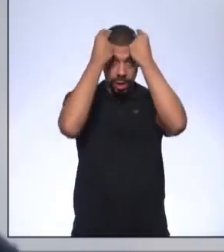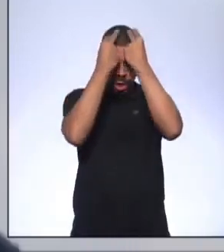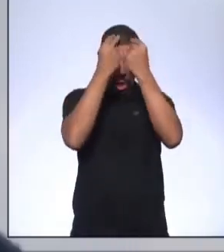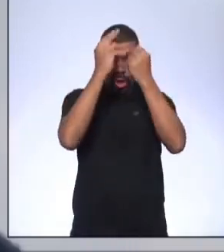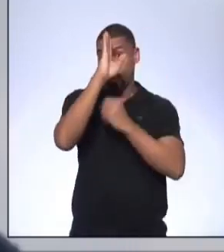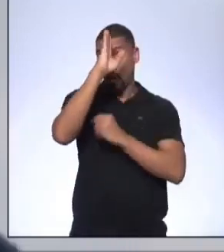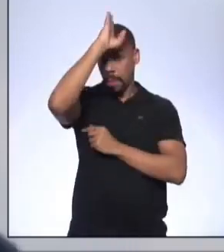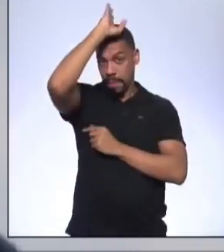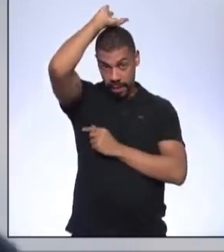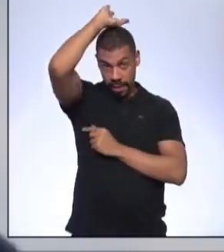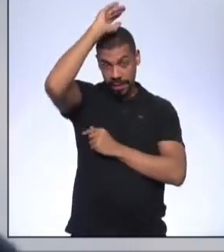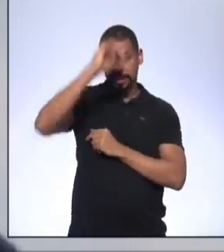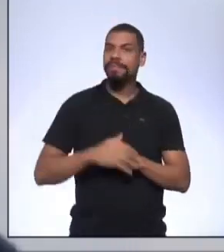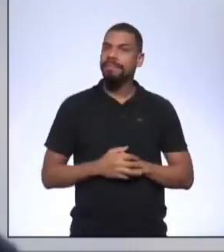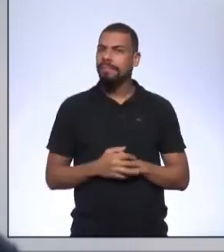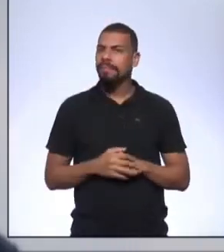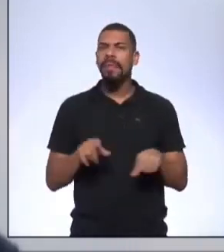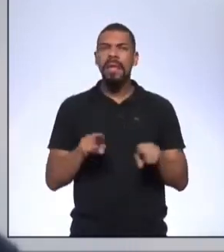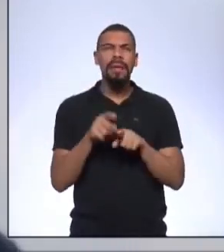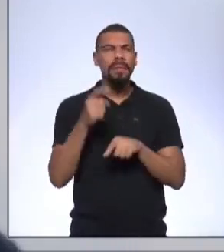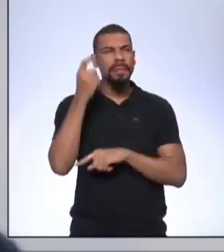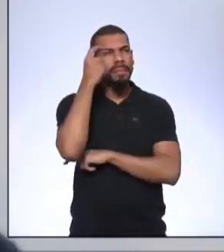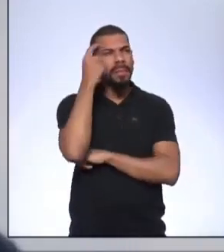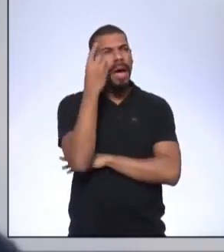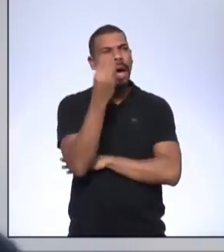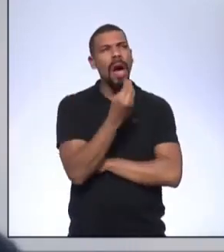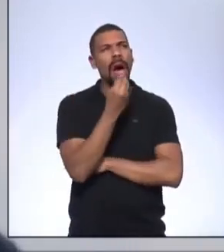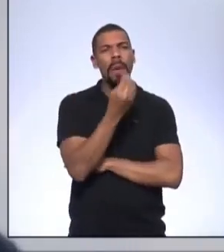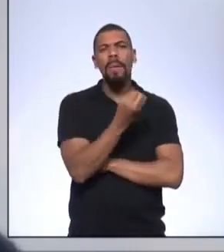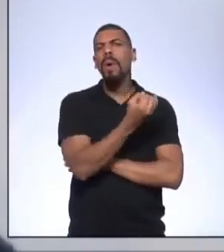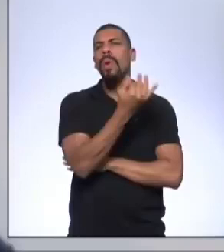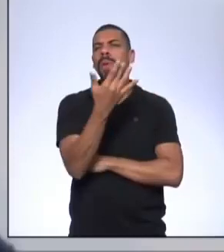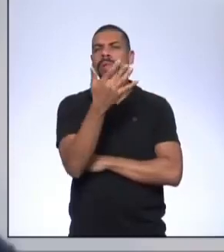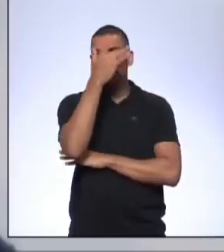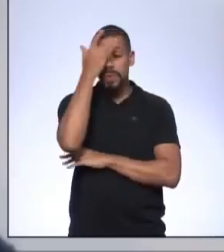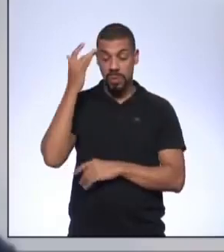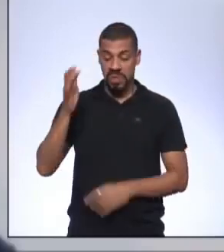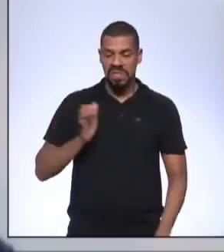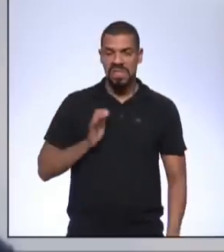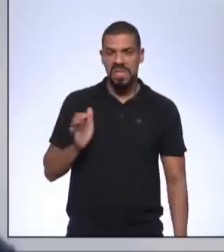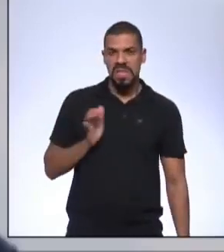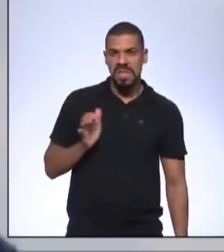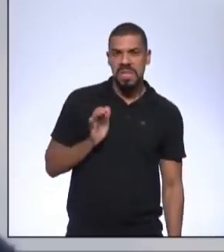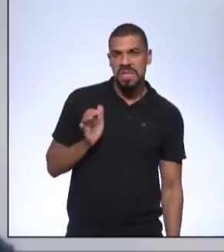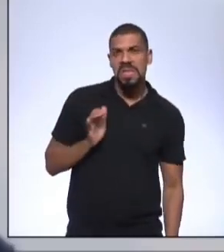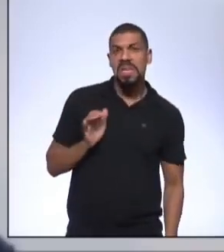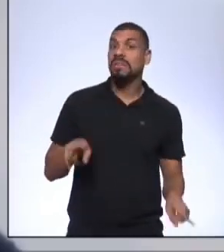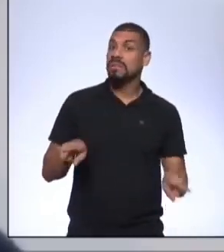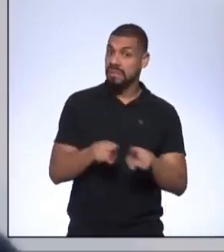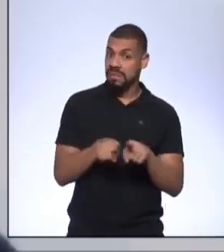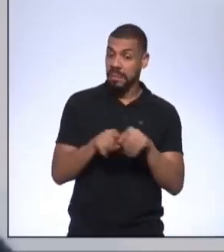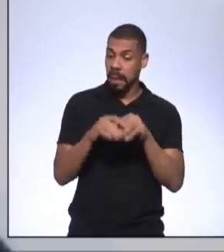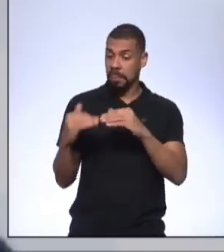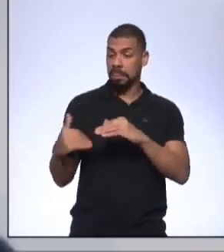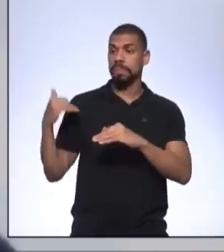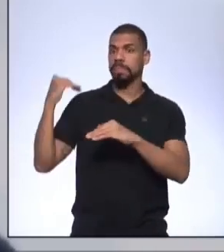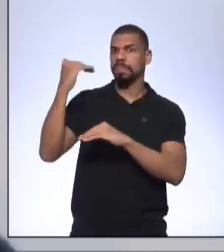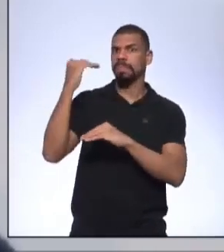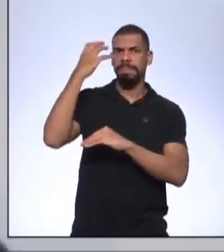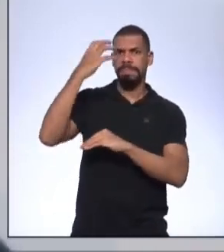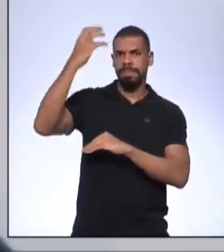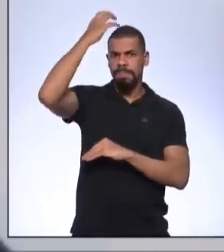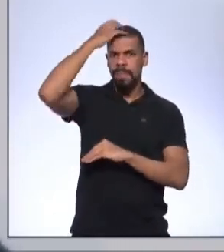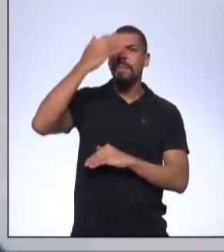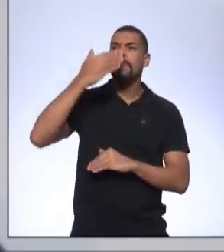correto de se pensar, né? Porque muitas pessoas ricas, nobres e a própria realeza pediam para os